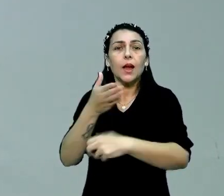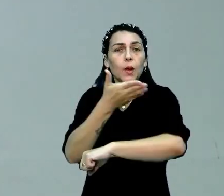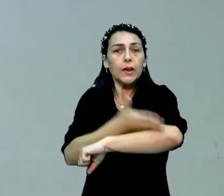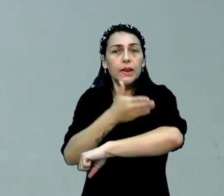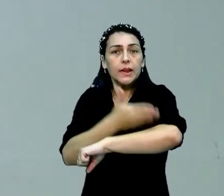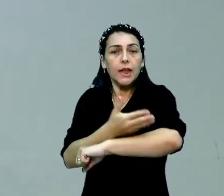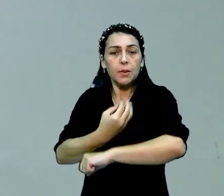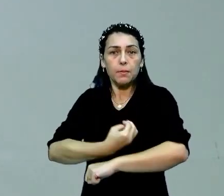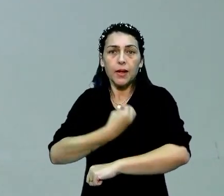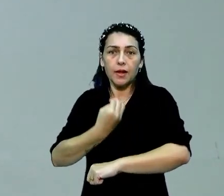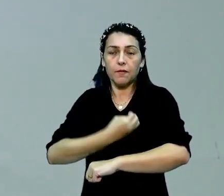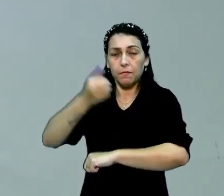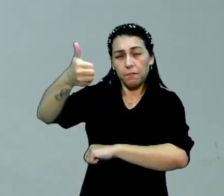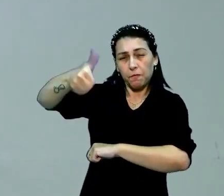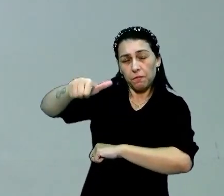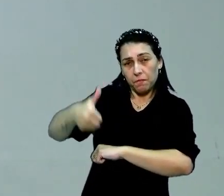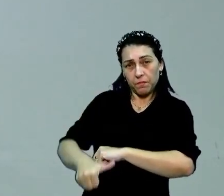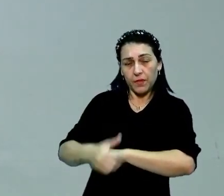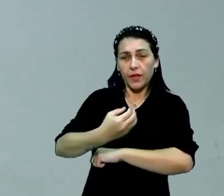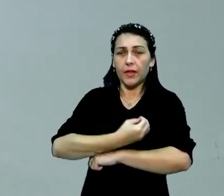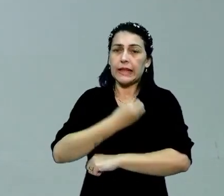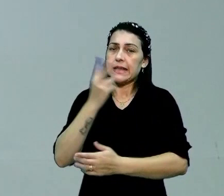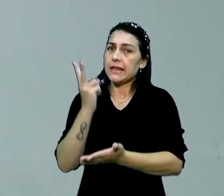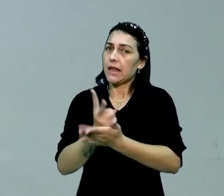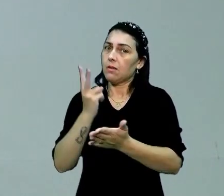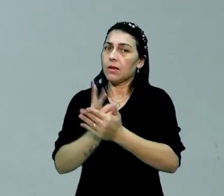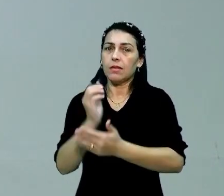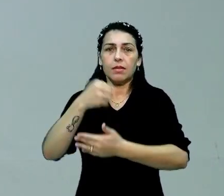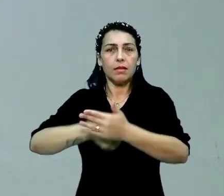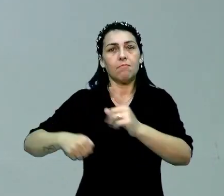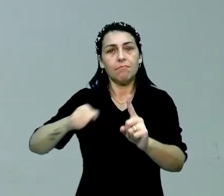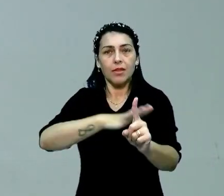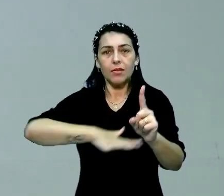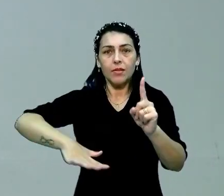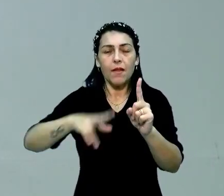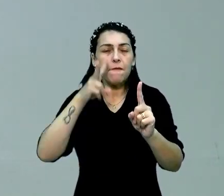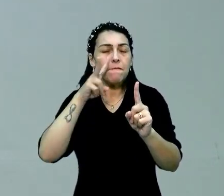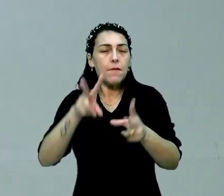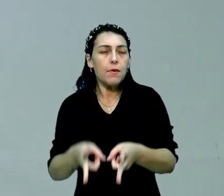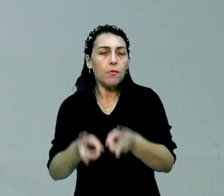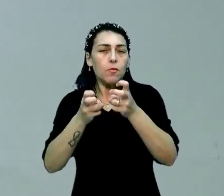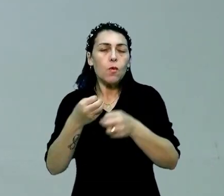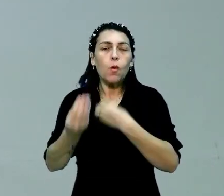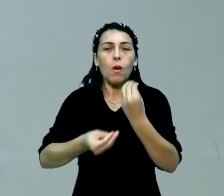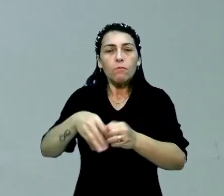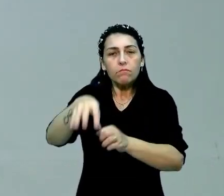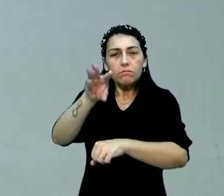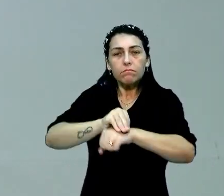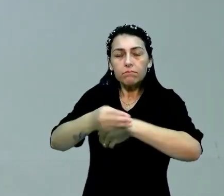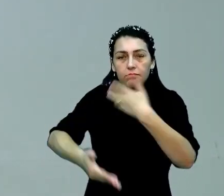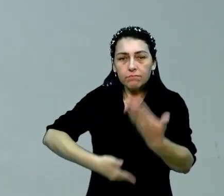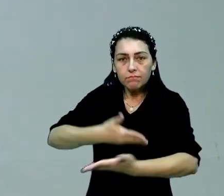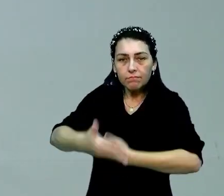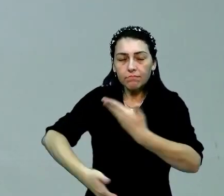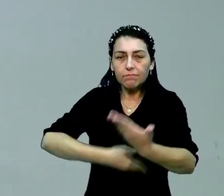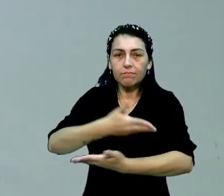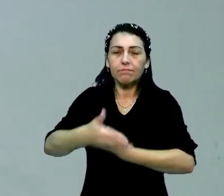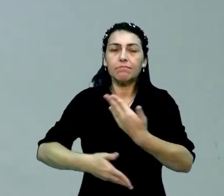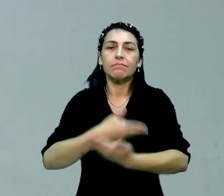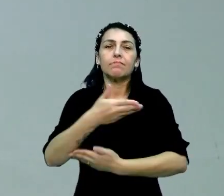vida. E a vida do indivíduo, ela é em sociedade. Então, a gente tem que ver como esse conhecimento, como essas relações, elas